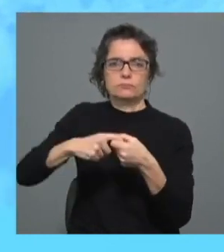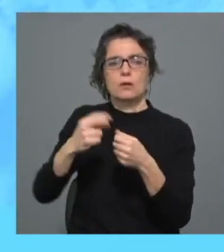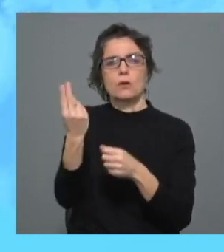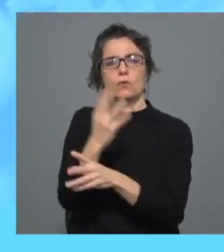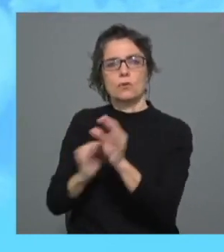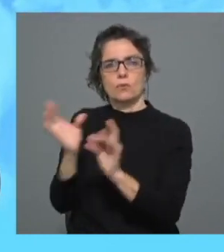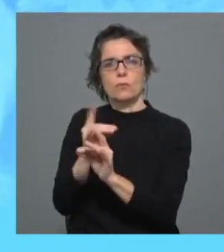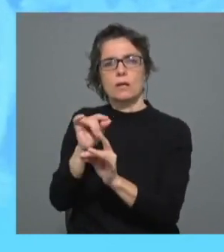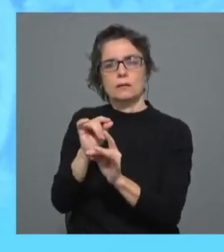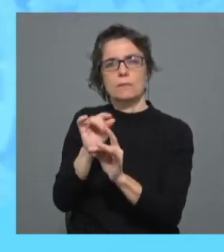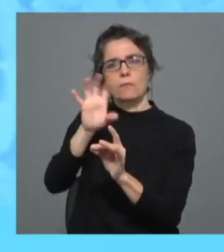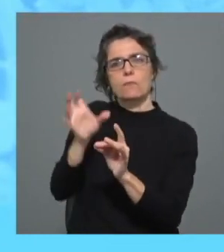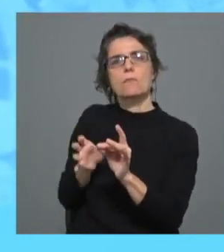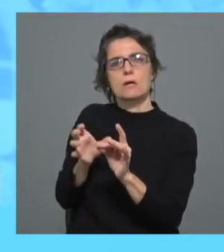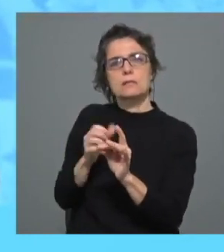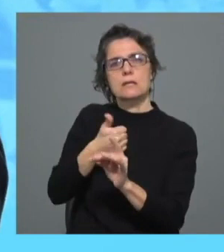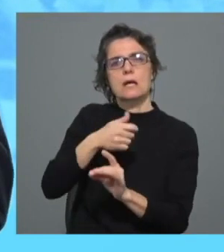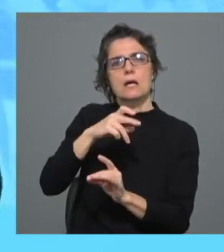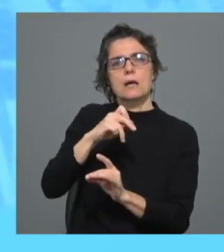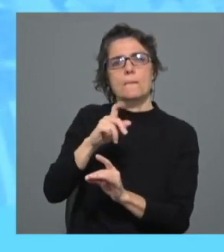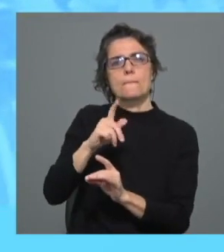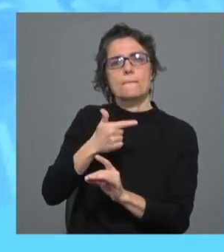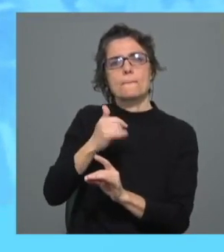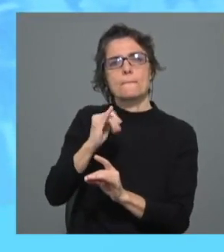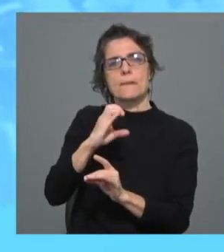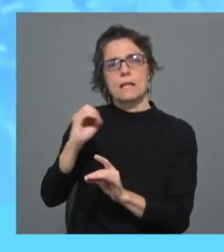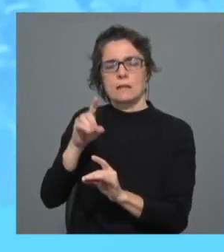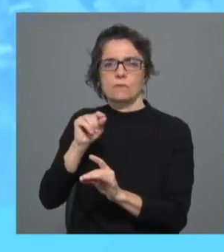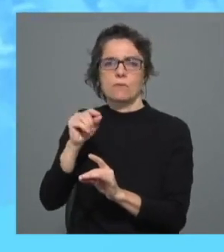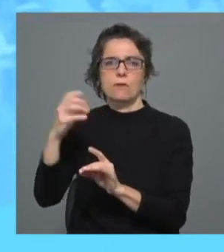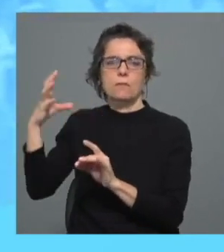Estados Bálticos, também muito marcados pela pressão constante da Rússia.